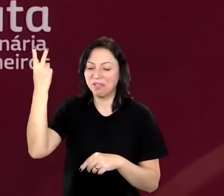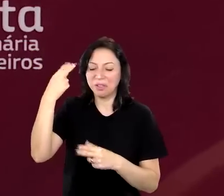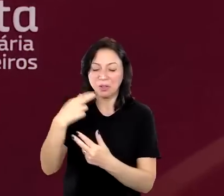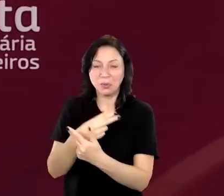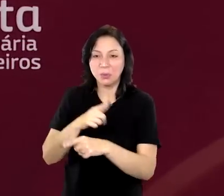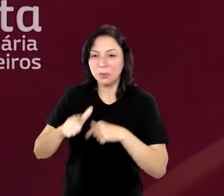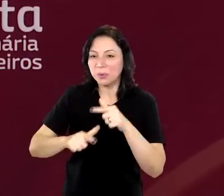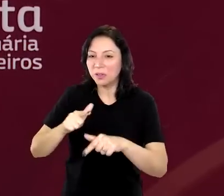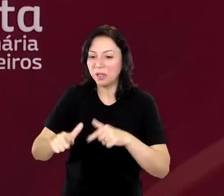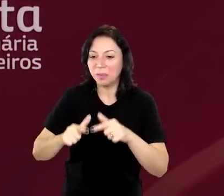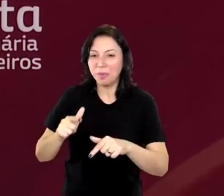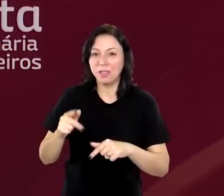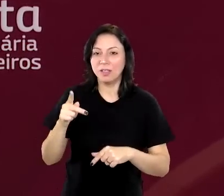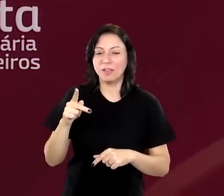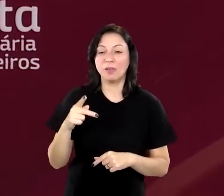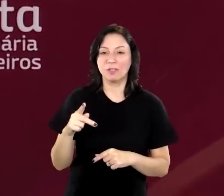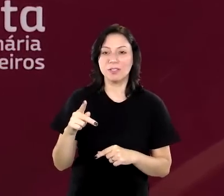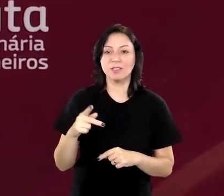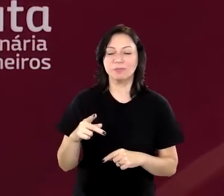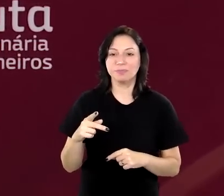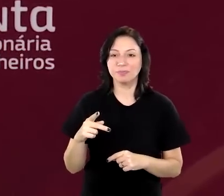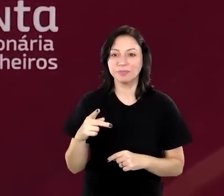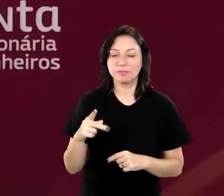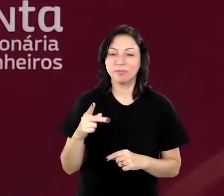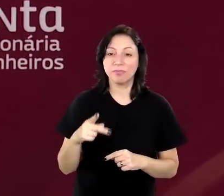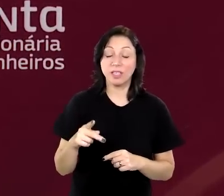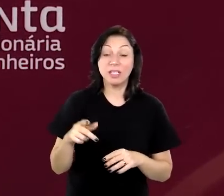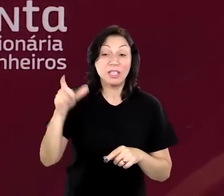Ataca a nossa reputação.